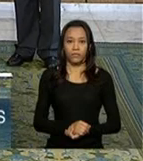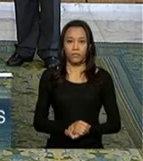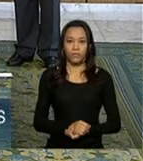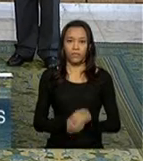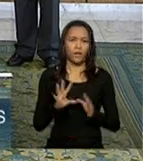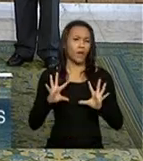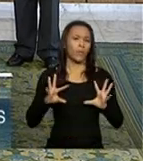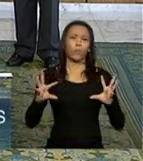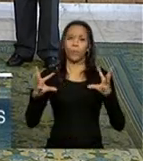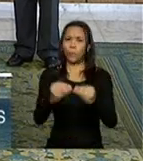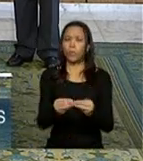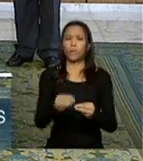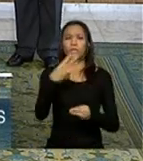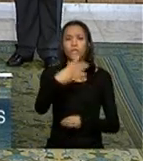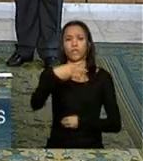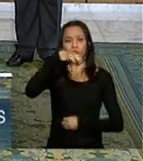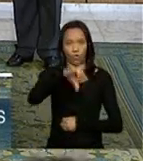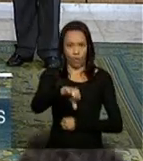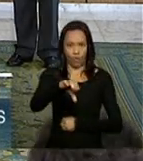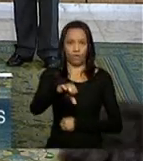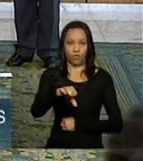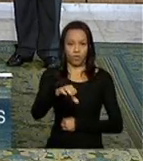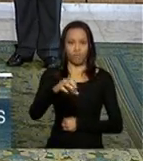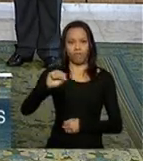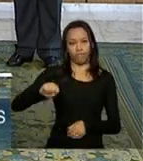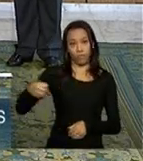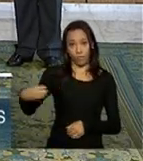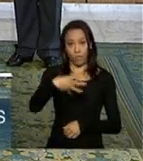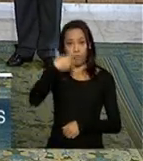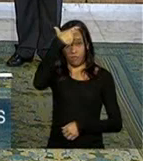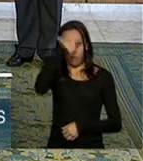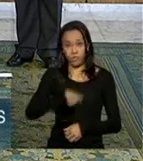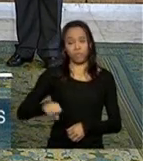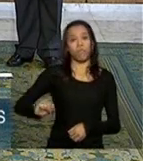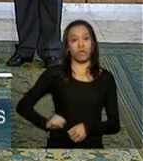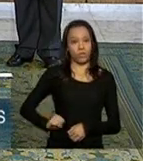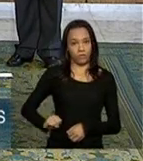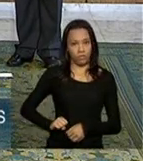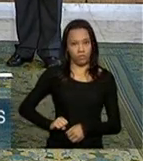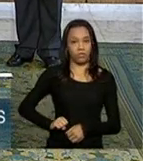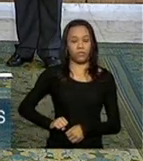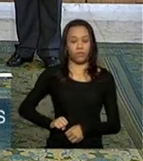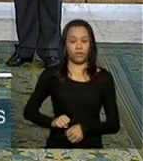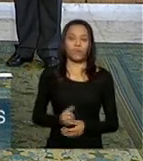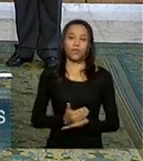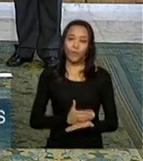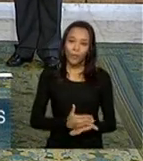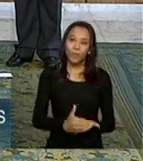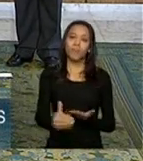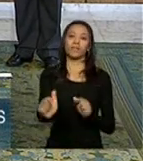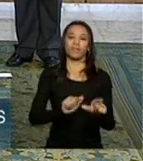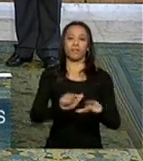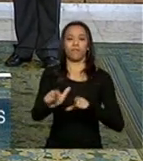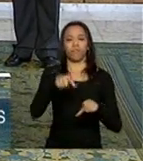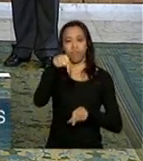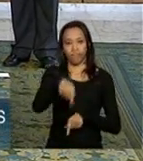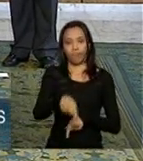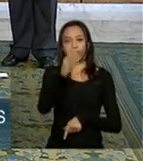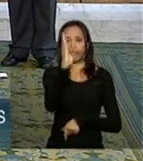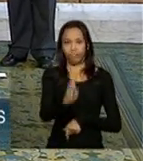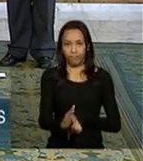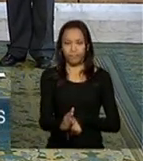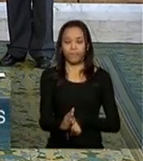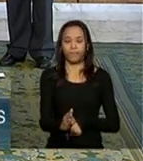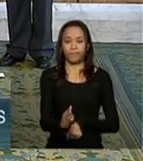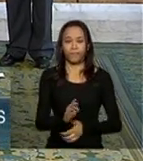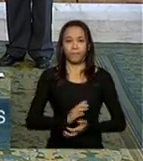Ao todo, são 32 novos embaixadores que passam a atuar aqui no Brasil.